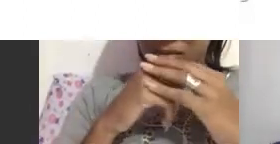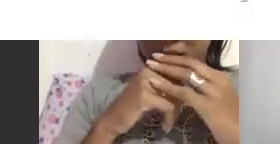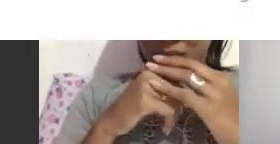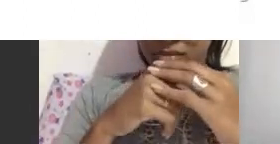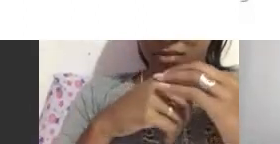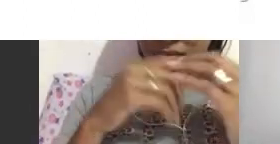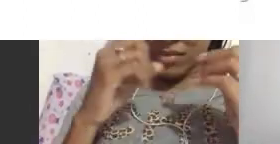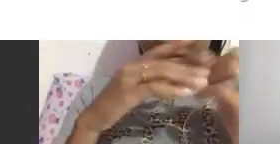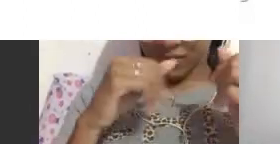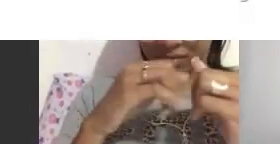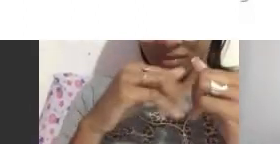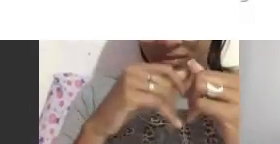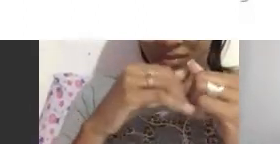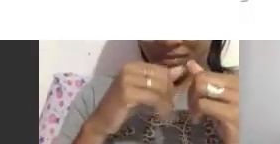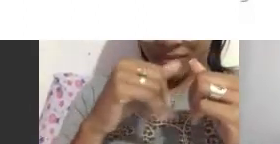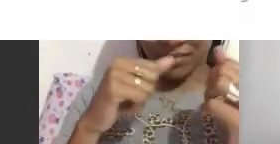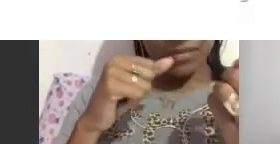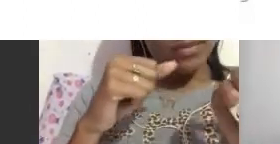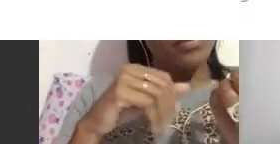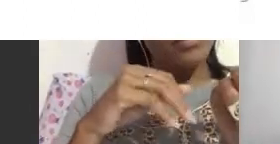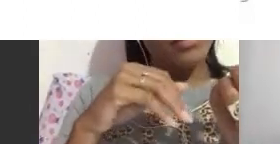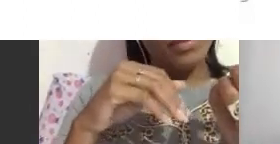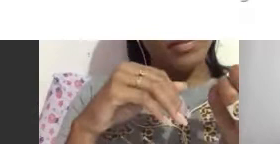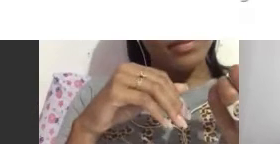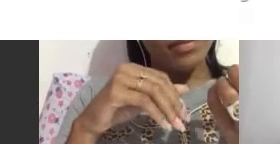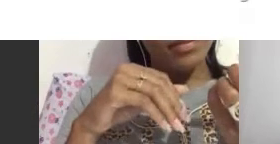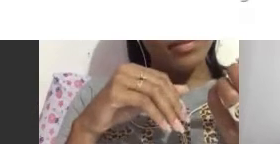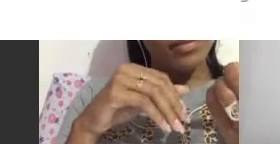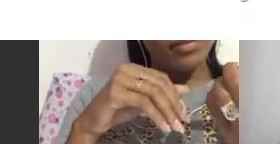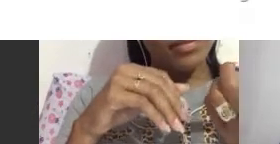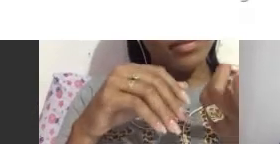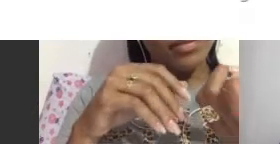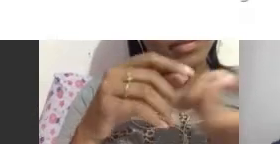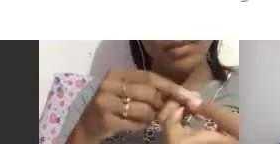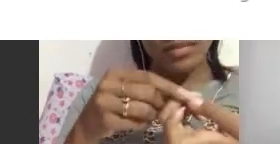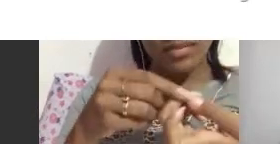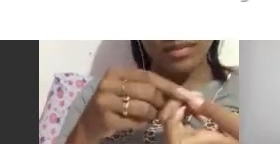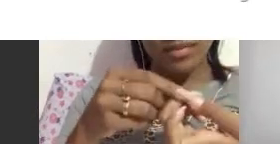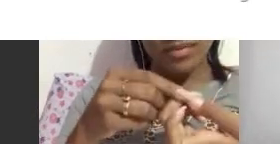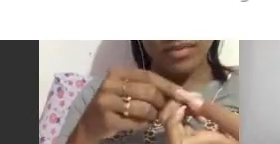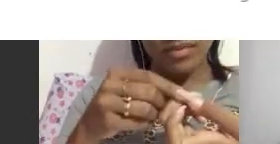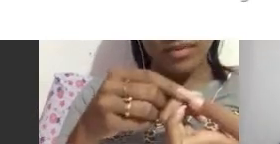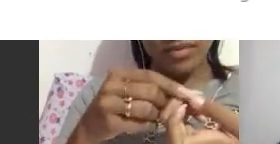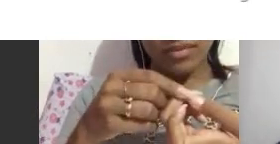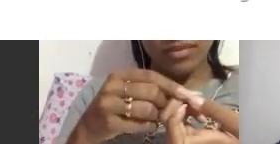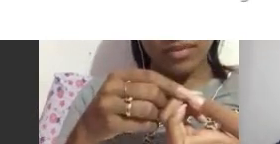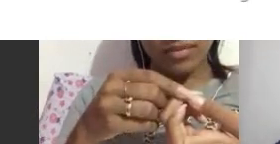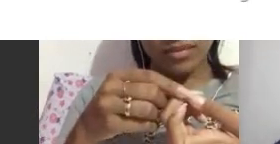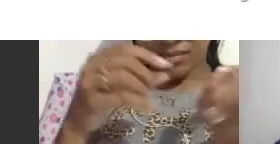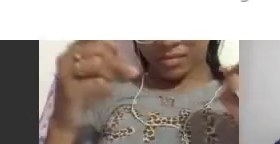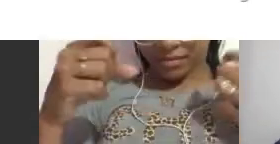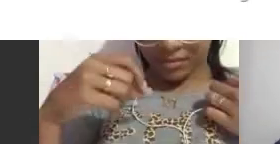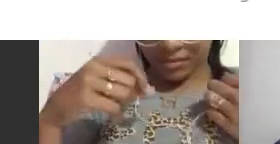Então, lembrando, se a compressa ficar muito encharcada, eu tenho que colocar uma outra compressa por cima, sem retirar